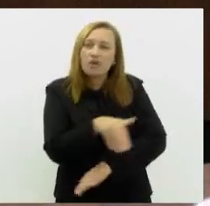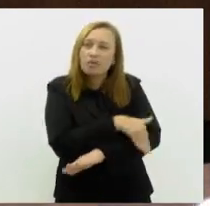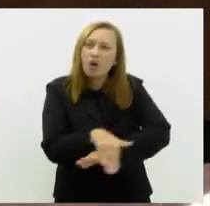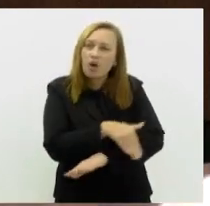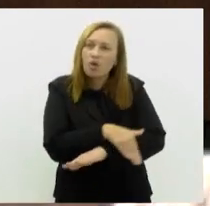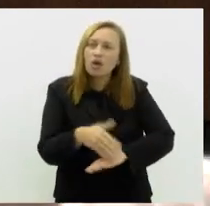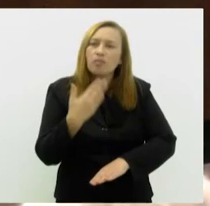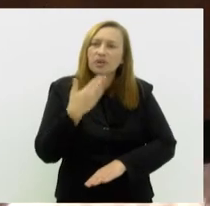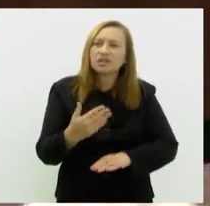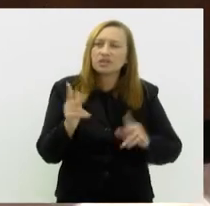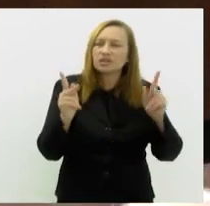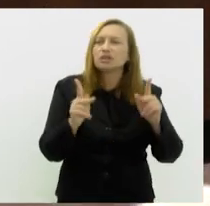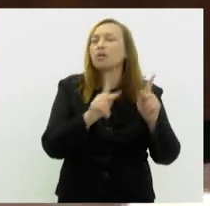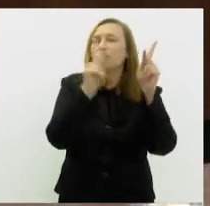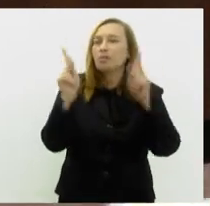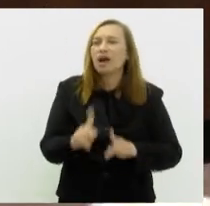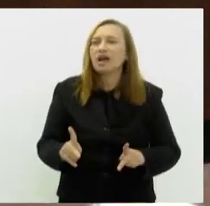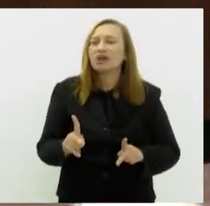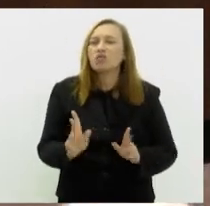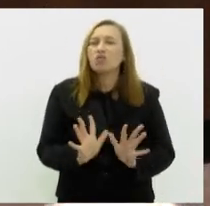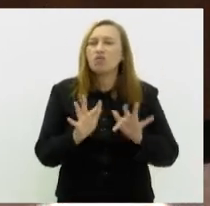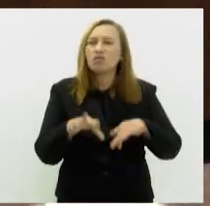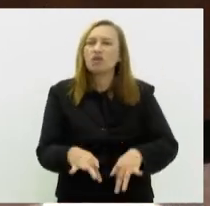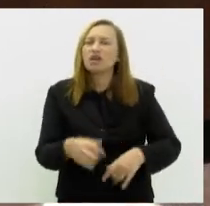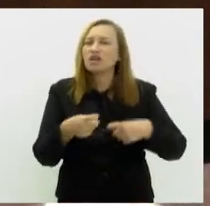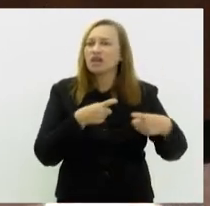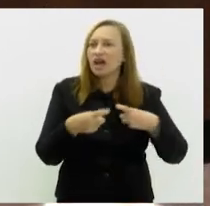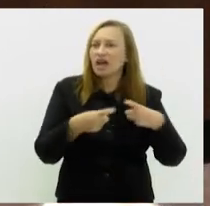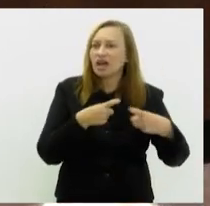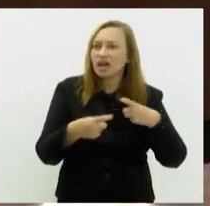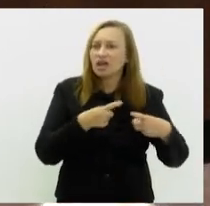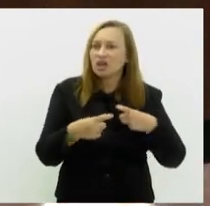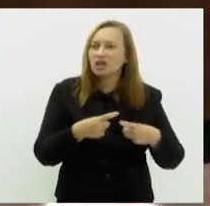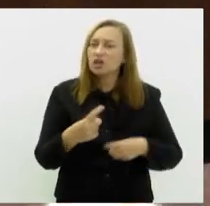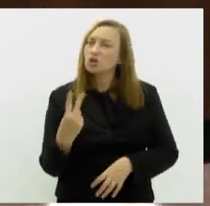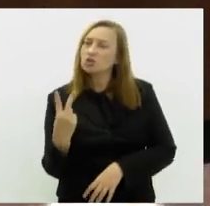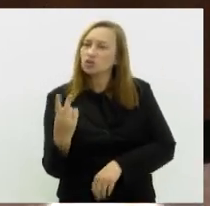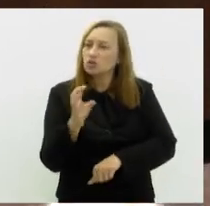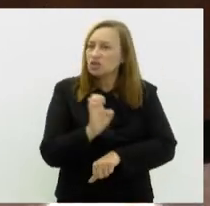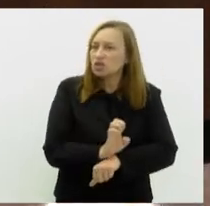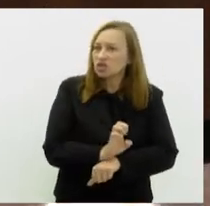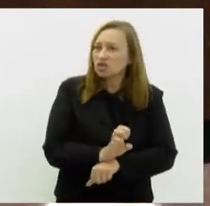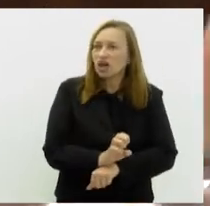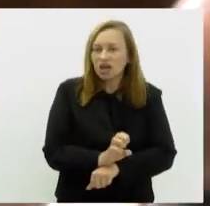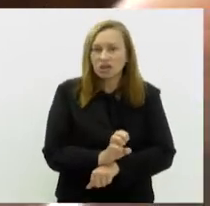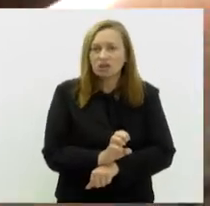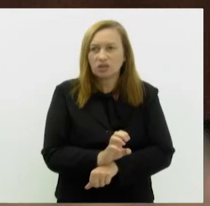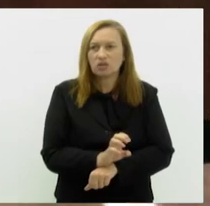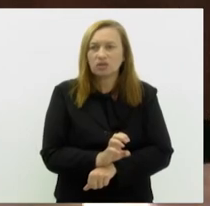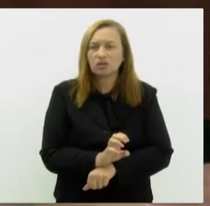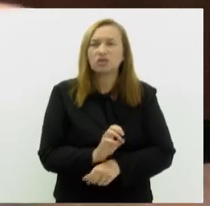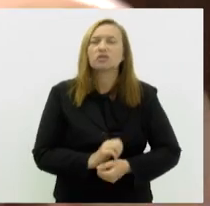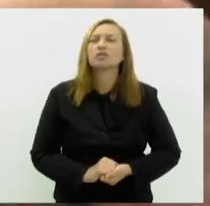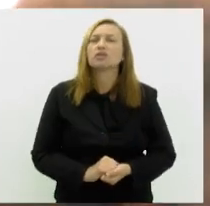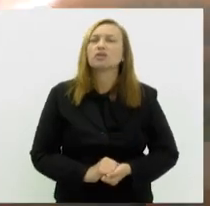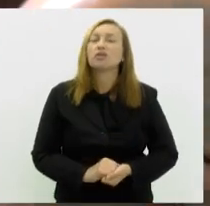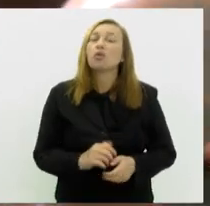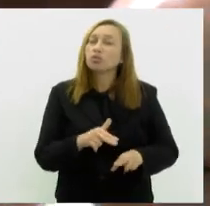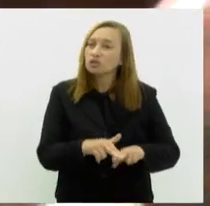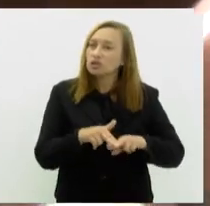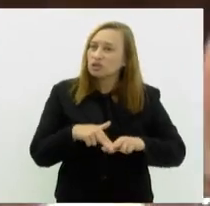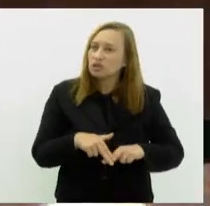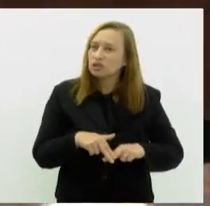exigindo paz, o fim do bombardeio e os dois estados que são necessários, dois estados. Por